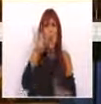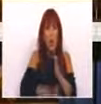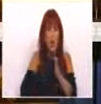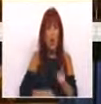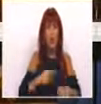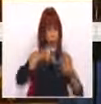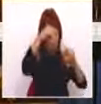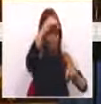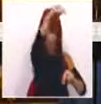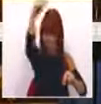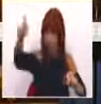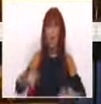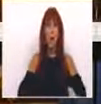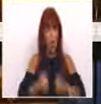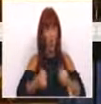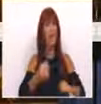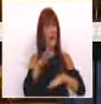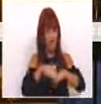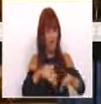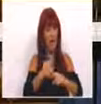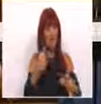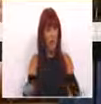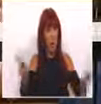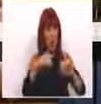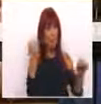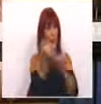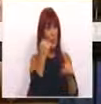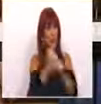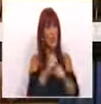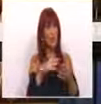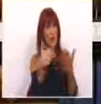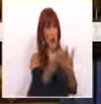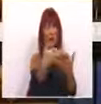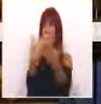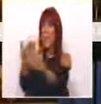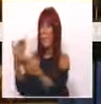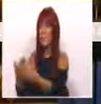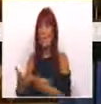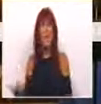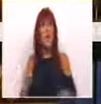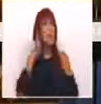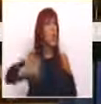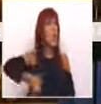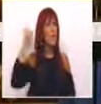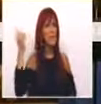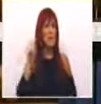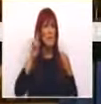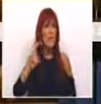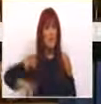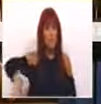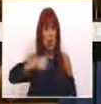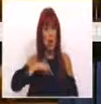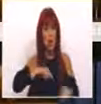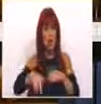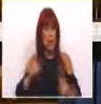que as autarquias consigam desempenhar as novas funções que lhes serão transferidas. Isso é essencial. É essencial para nós